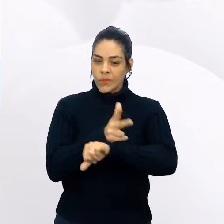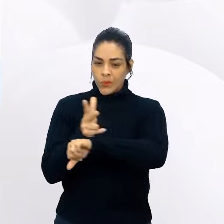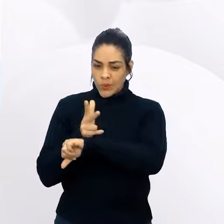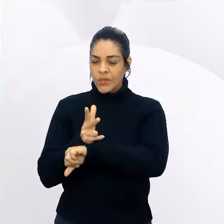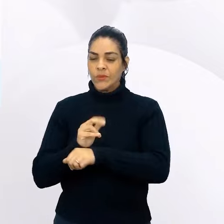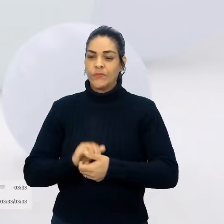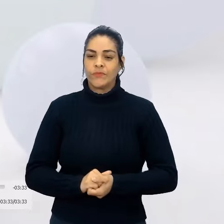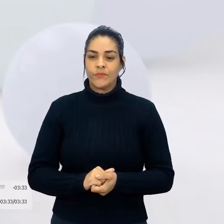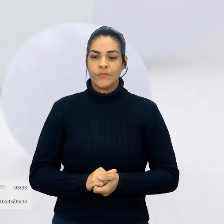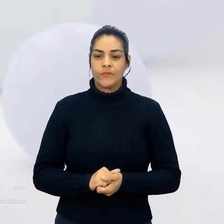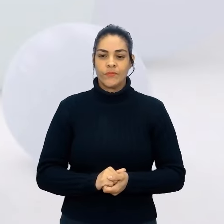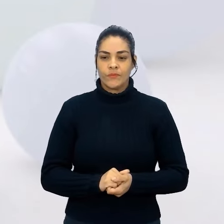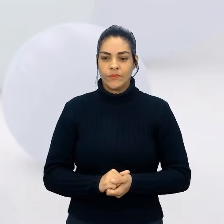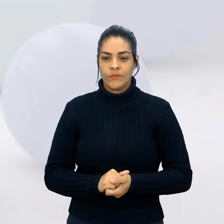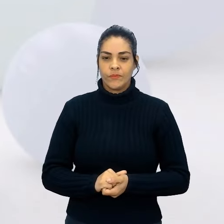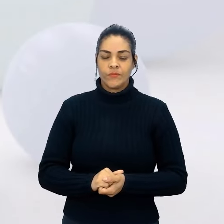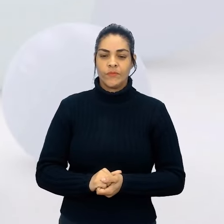vídeo.